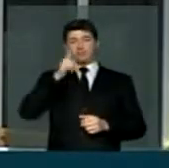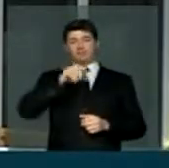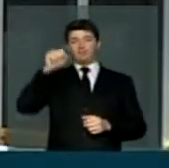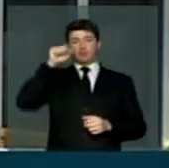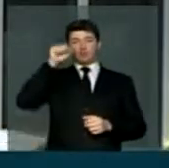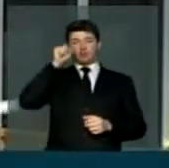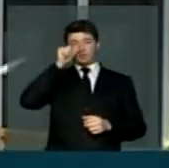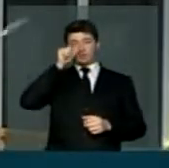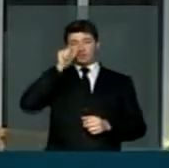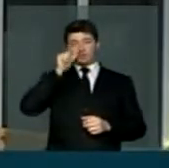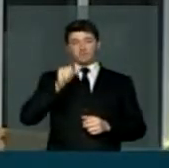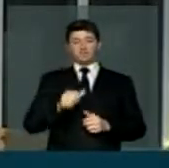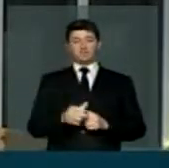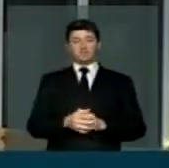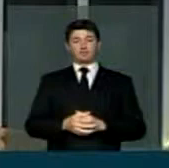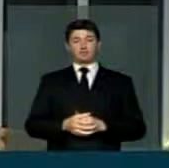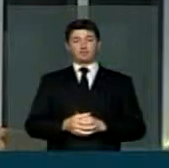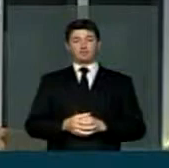vitória,